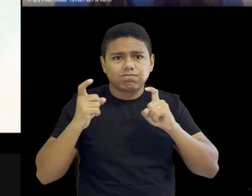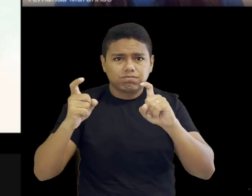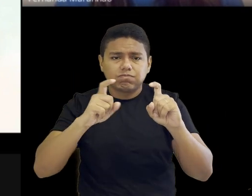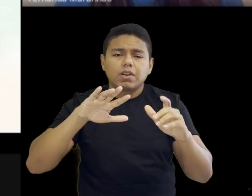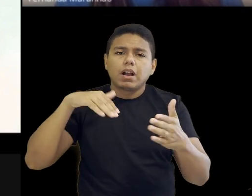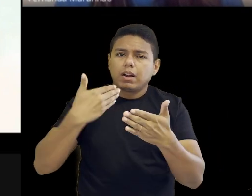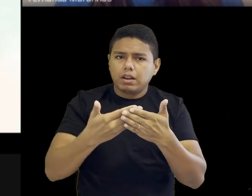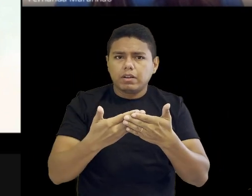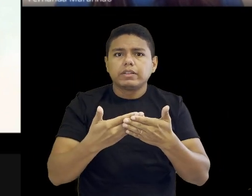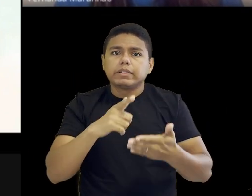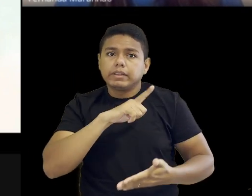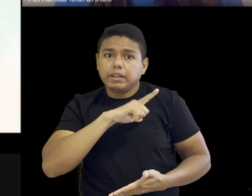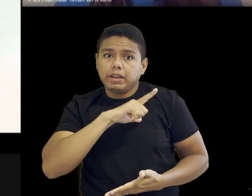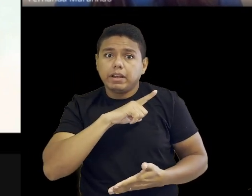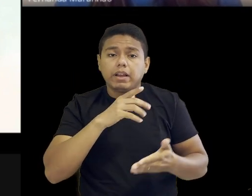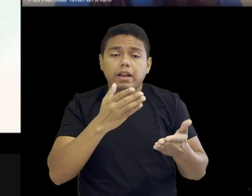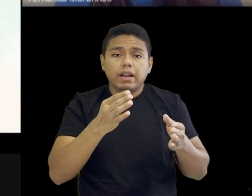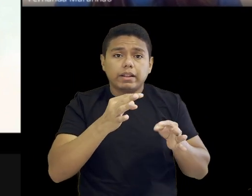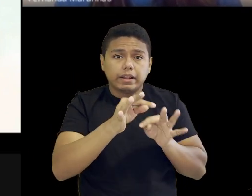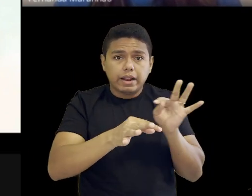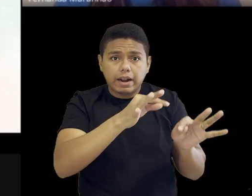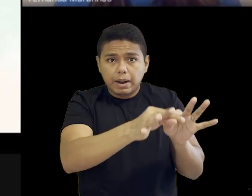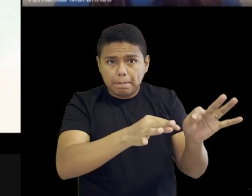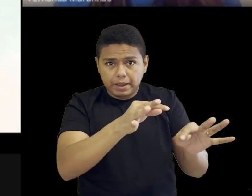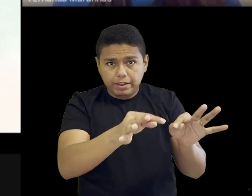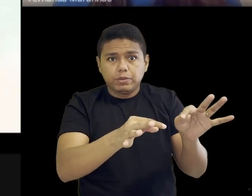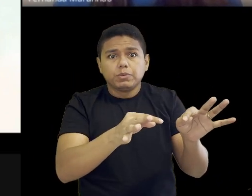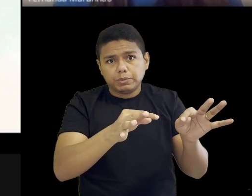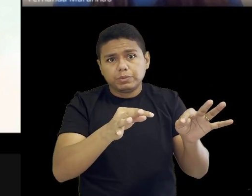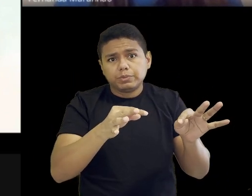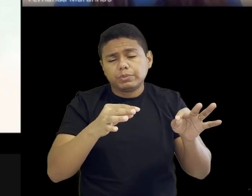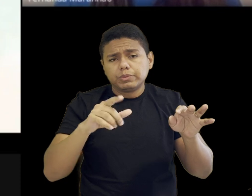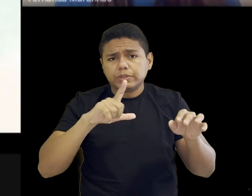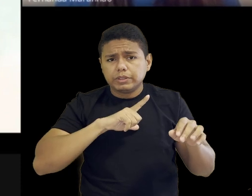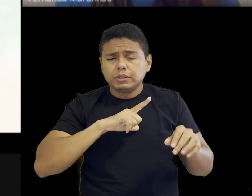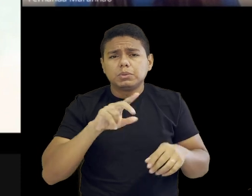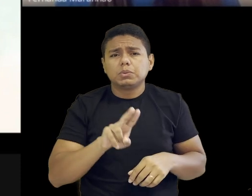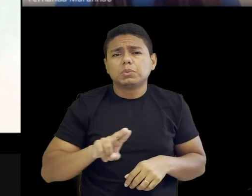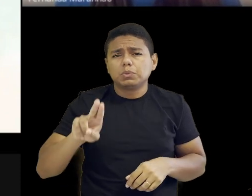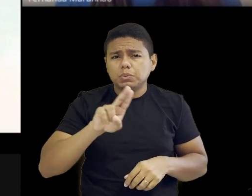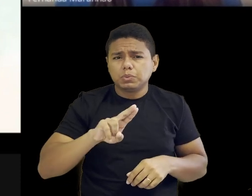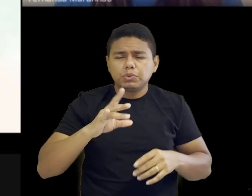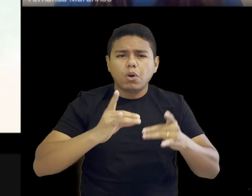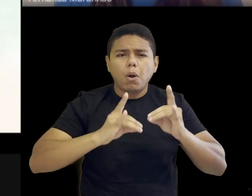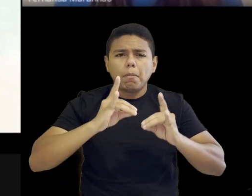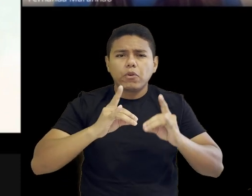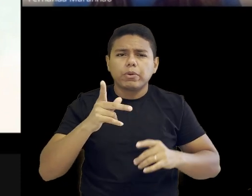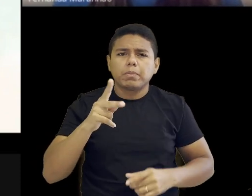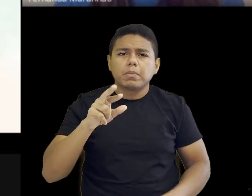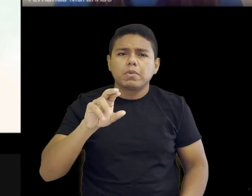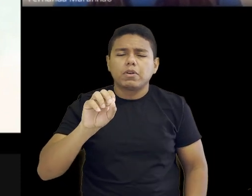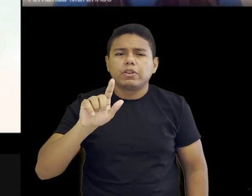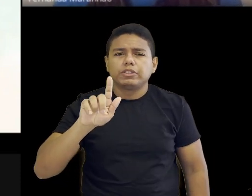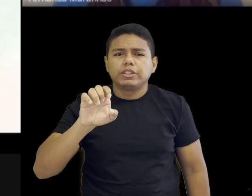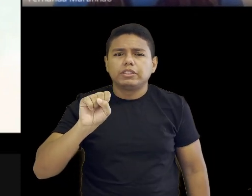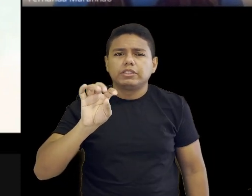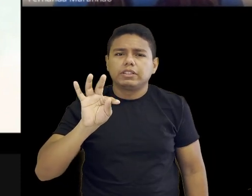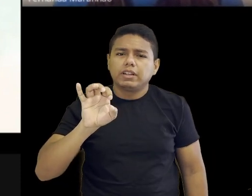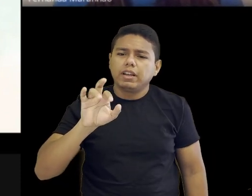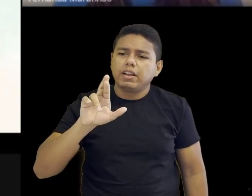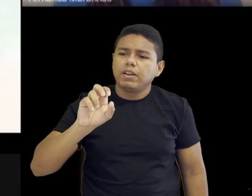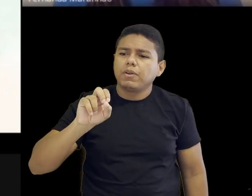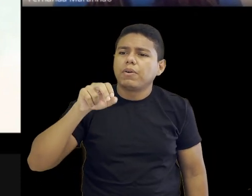muito discutida atualmente é se há indicação de tratamento para essa condição, se está indicado o uso da